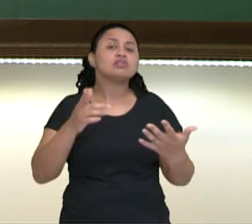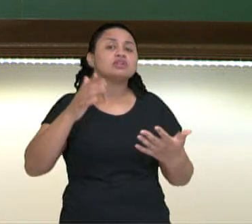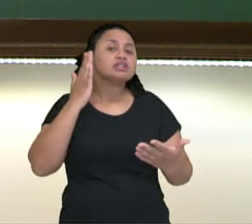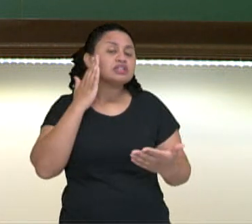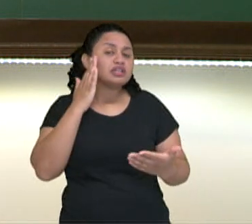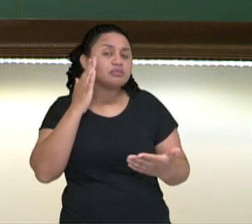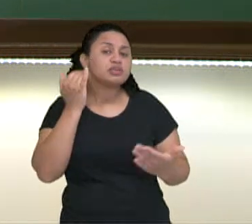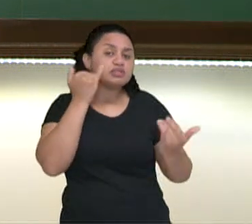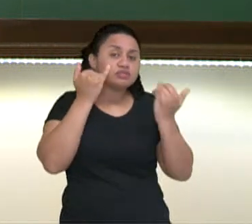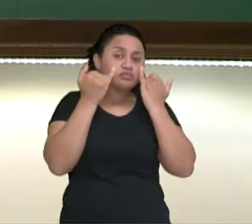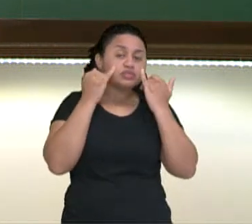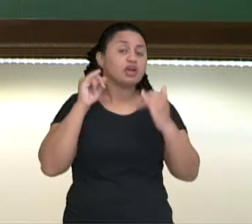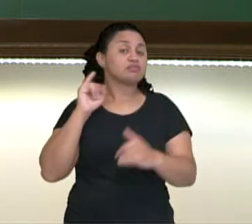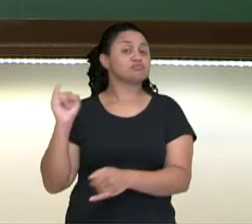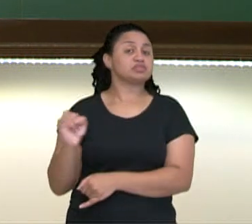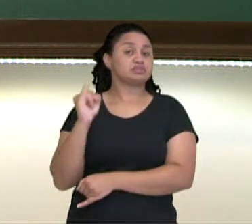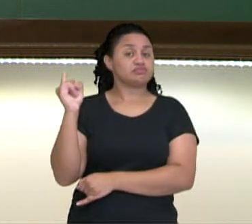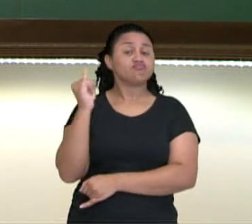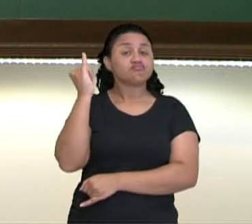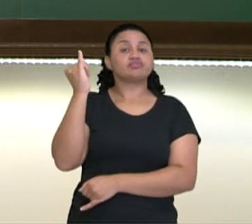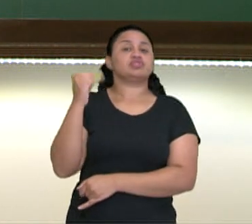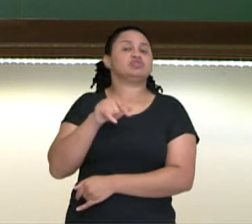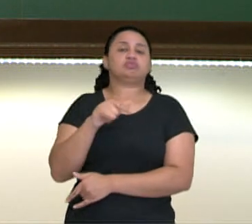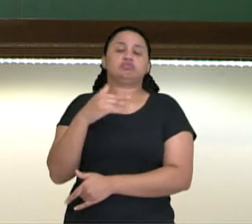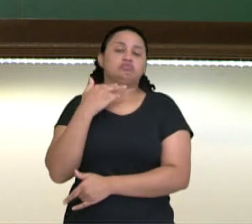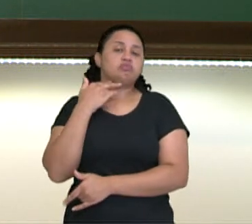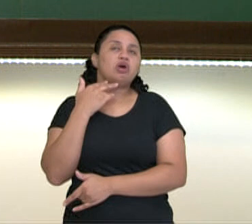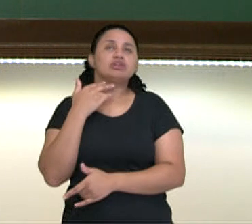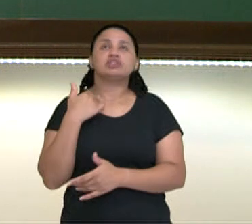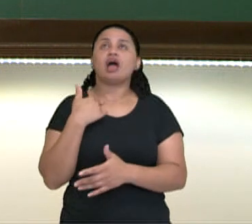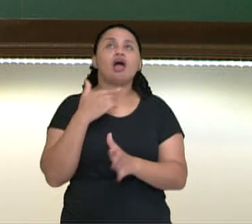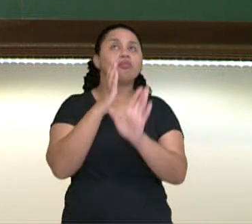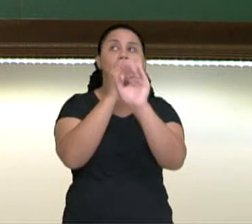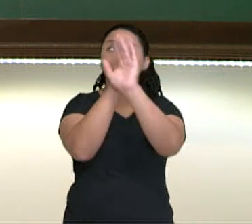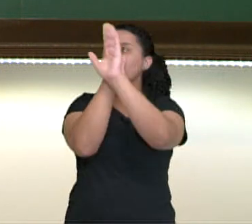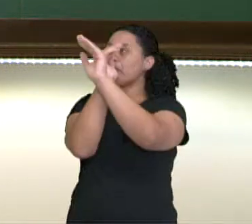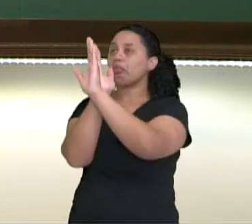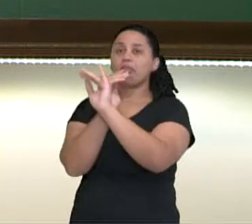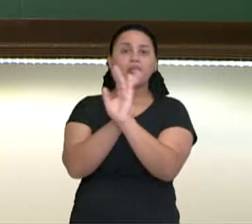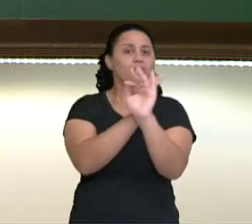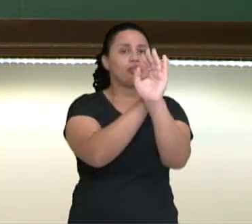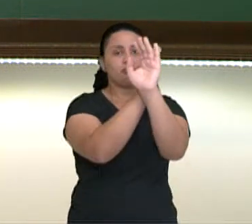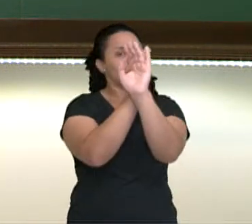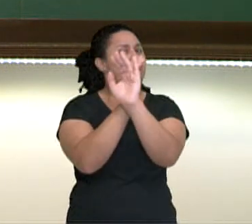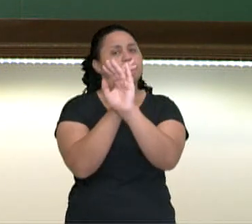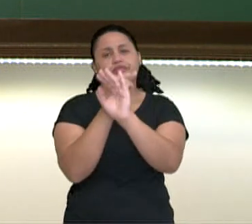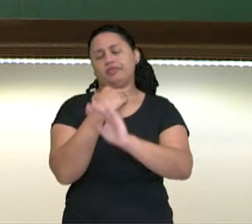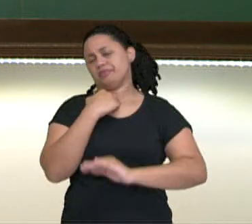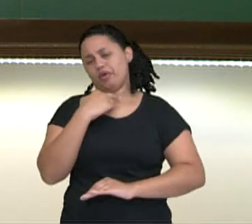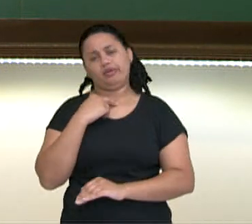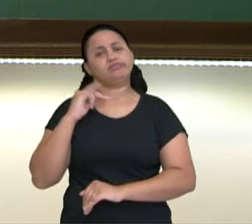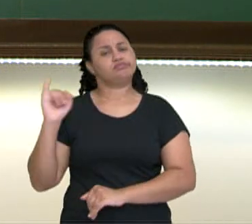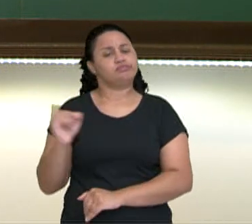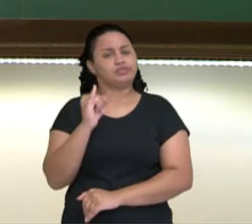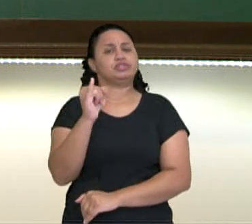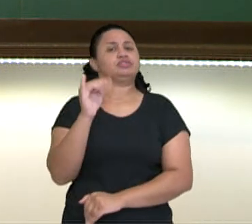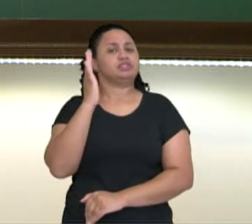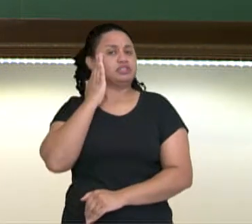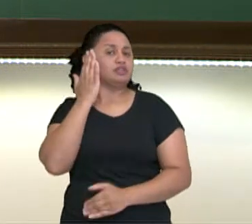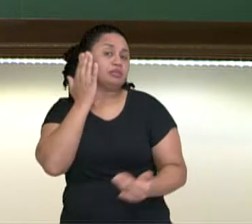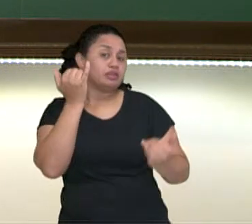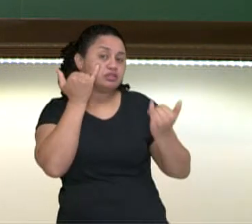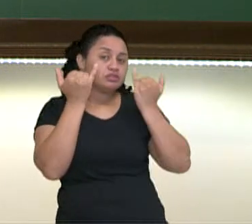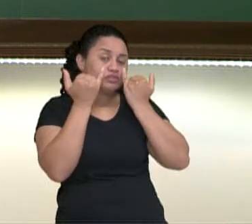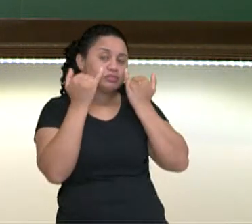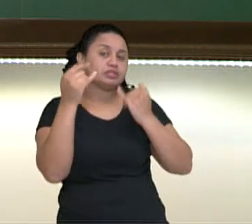muito importante. Você não pode estar alheio a tudo que está acontecendo no mundo. É importante você saber as notícias do Brasil, do mundo,